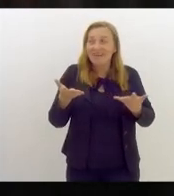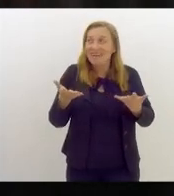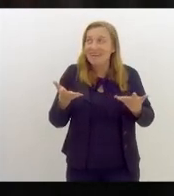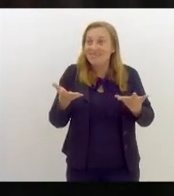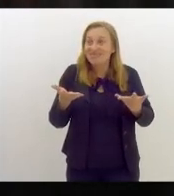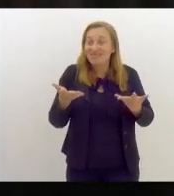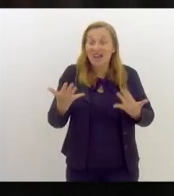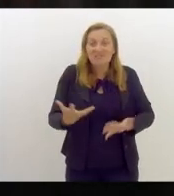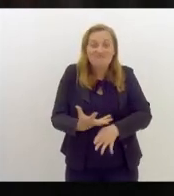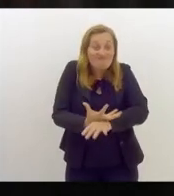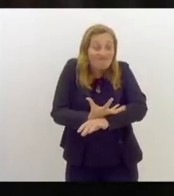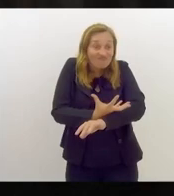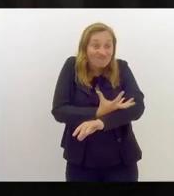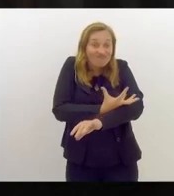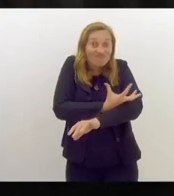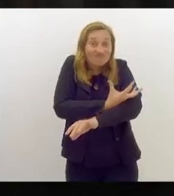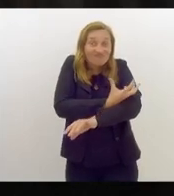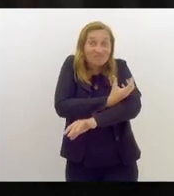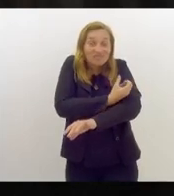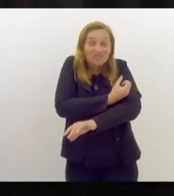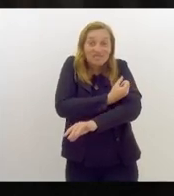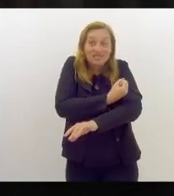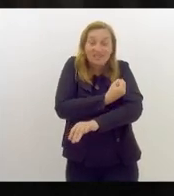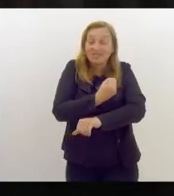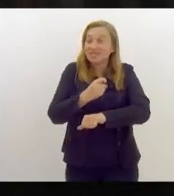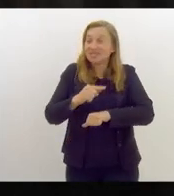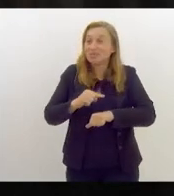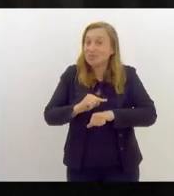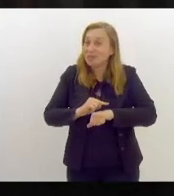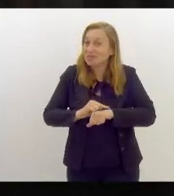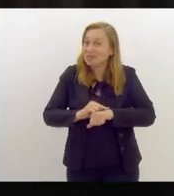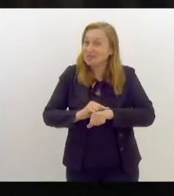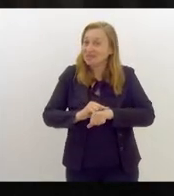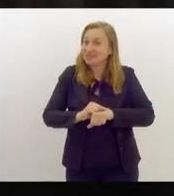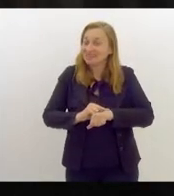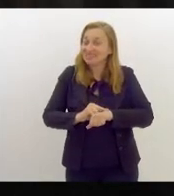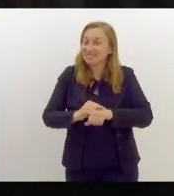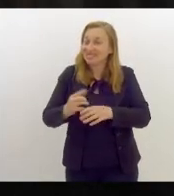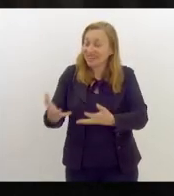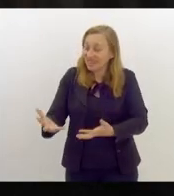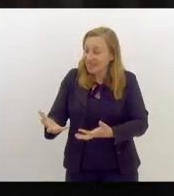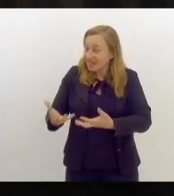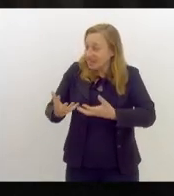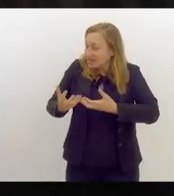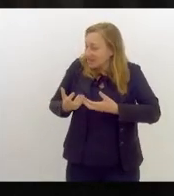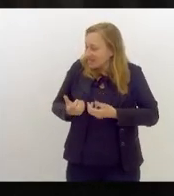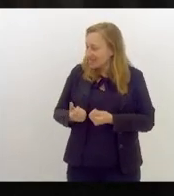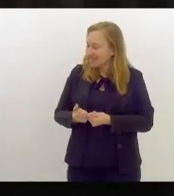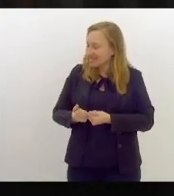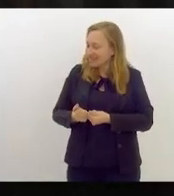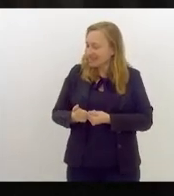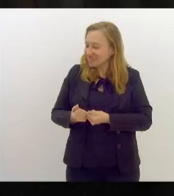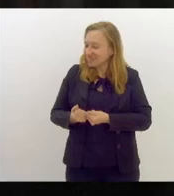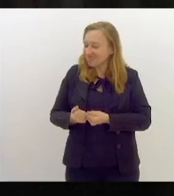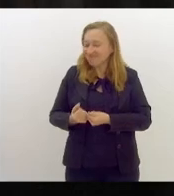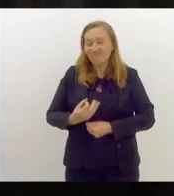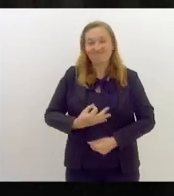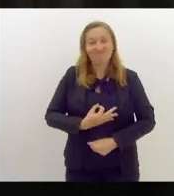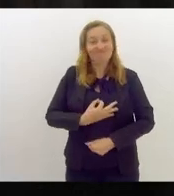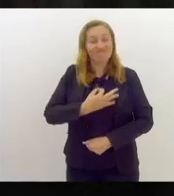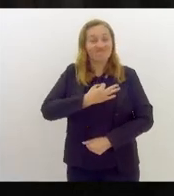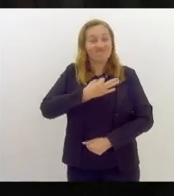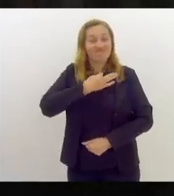a emoção que me toma neste momento em que recebo a honrosa medalha Tiradentes